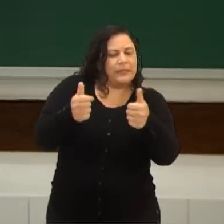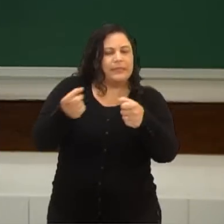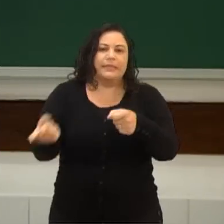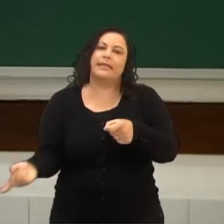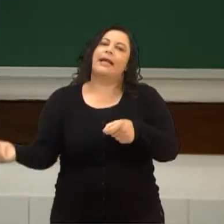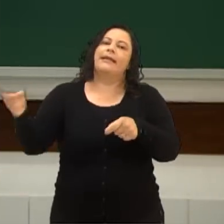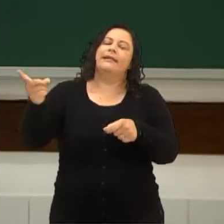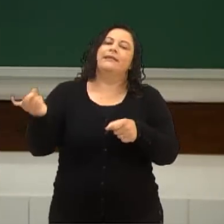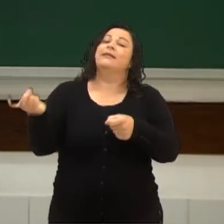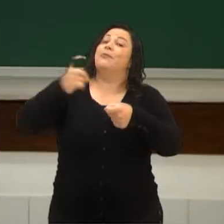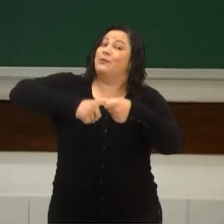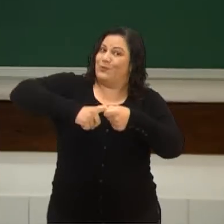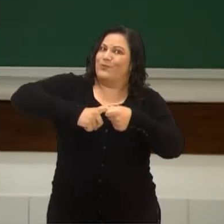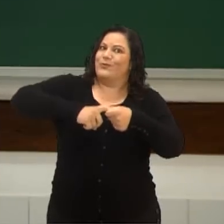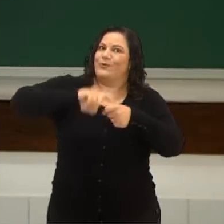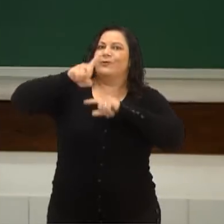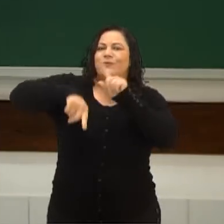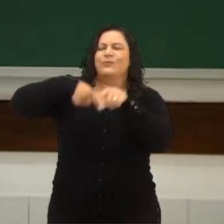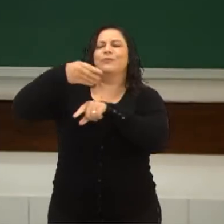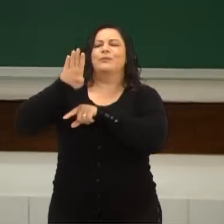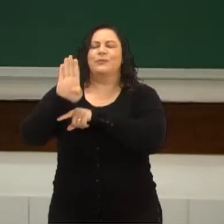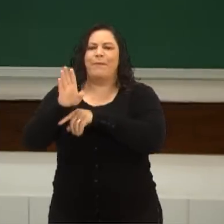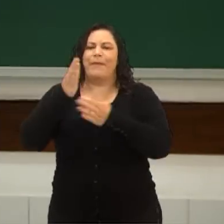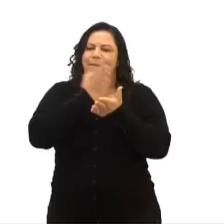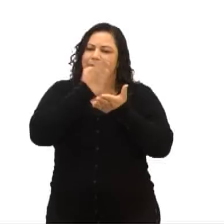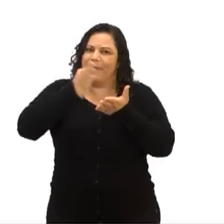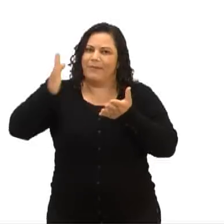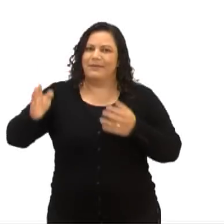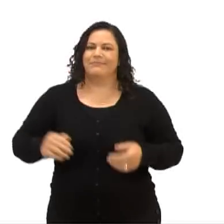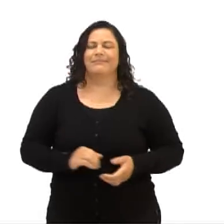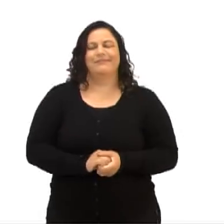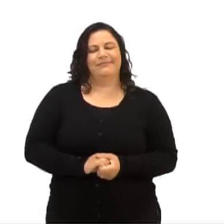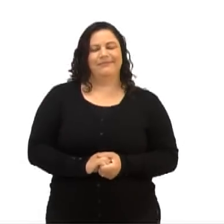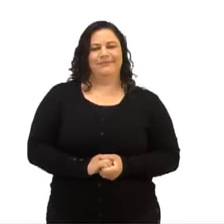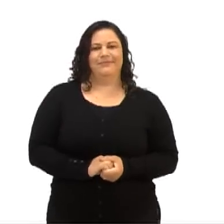B e assim sucessivamente. Pessoal, agora é com vocês.